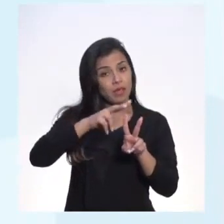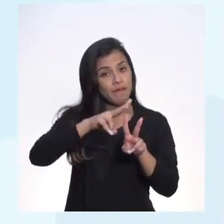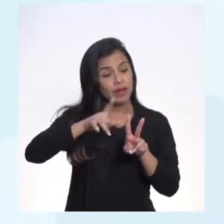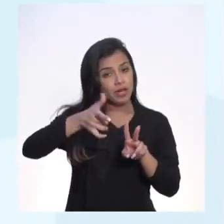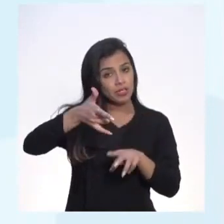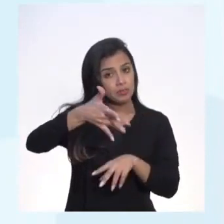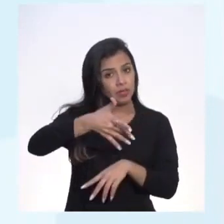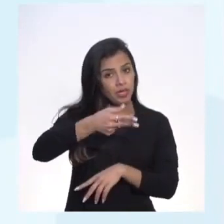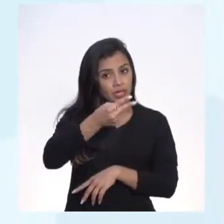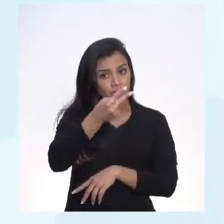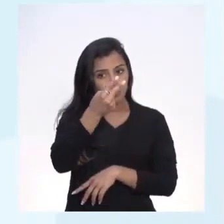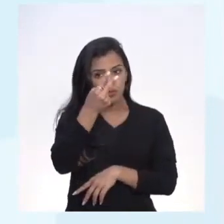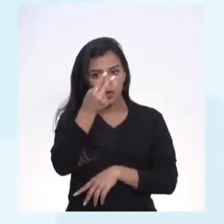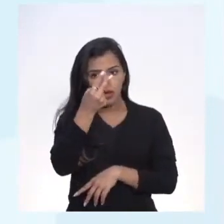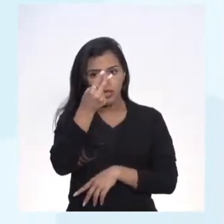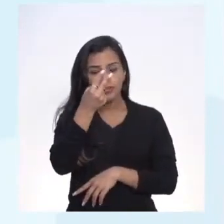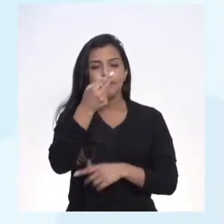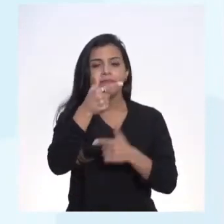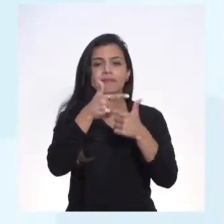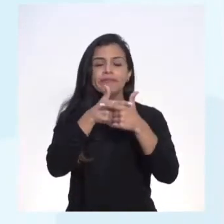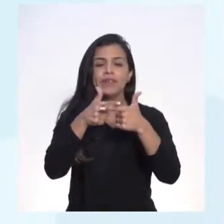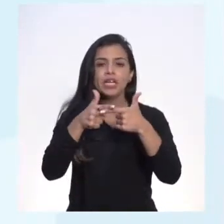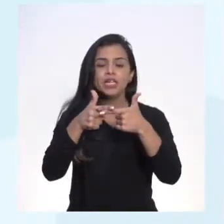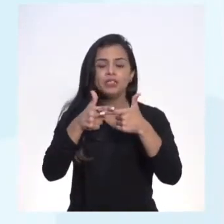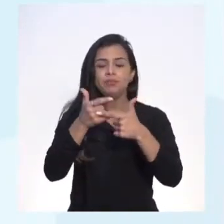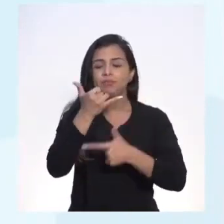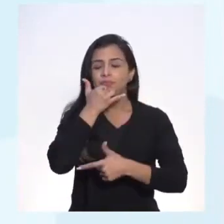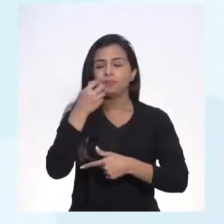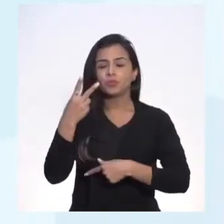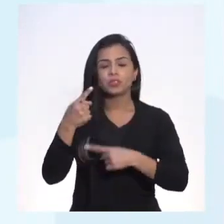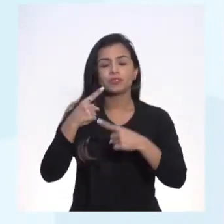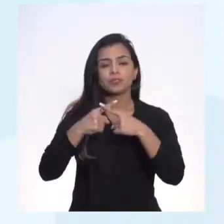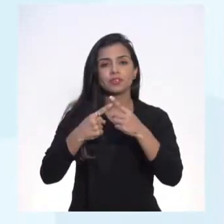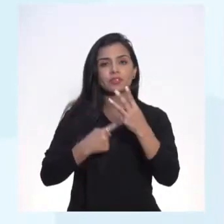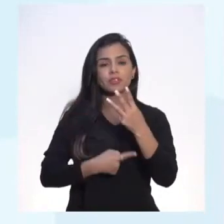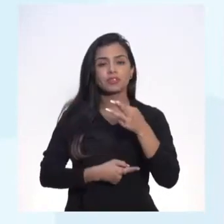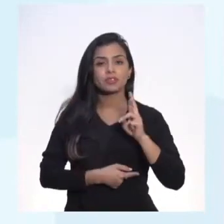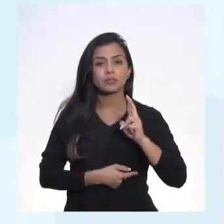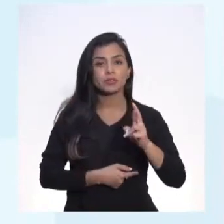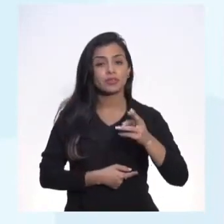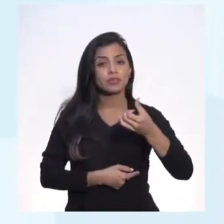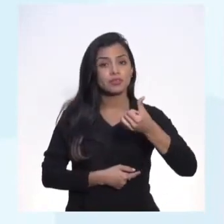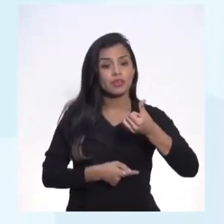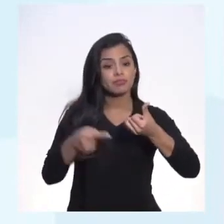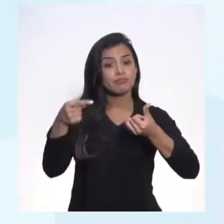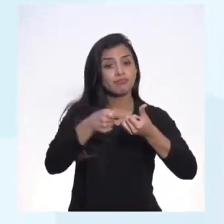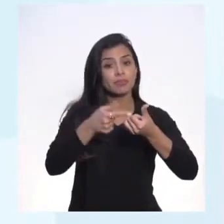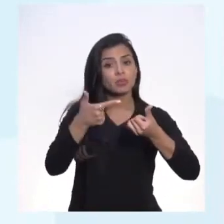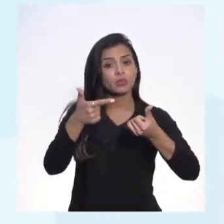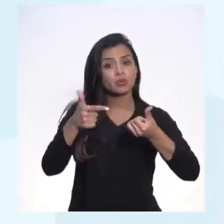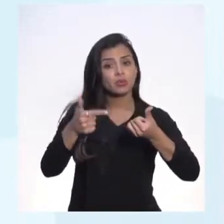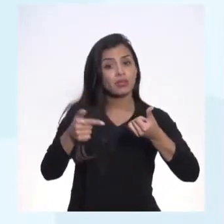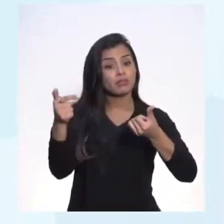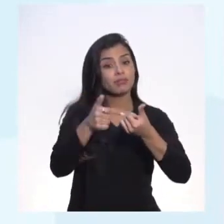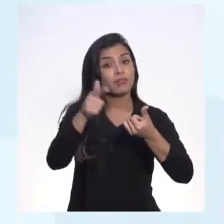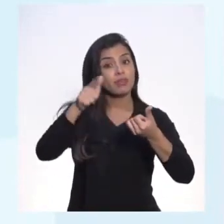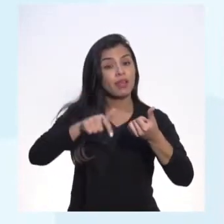sobrar 2 vezes 3, que é 6. Não tem raiz, portanto, esse